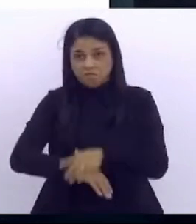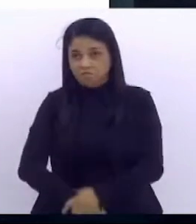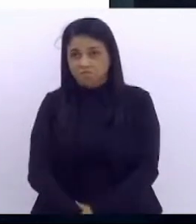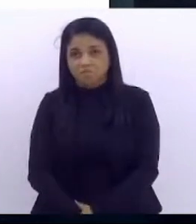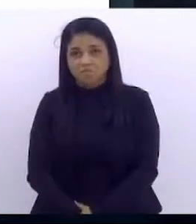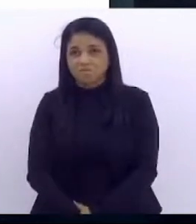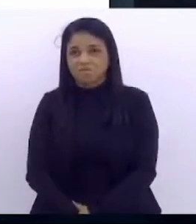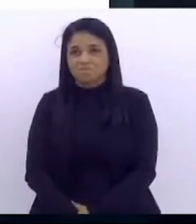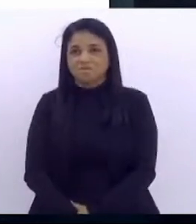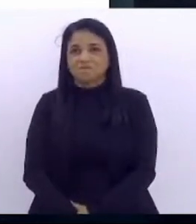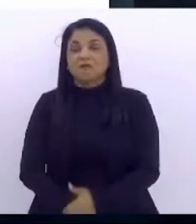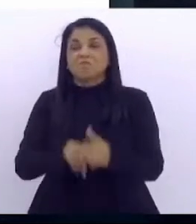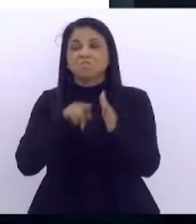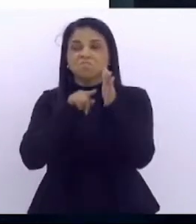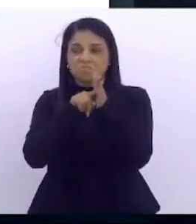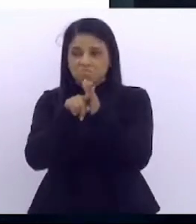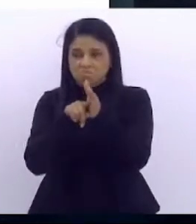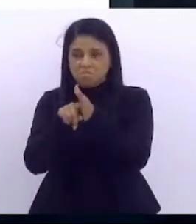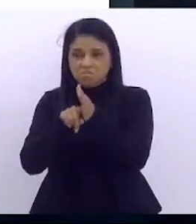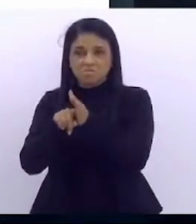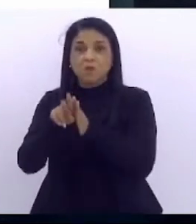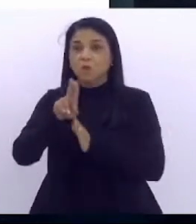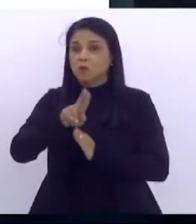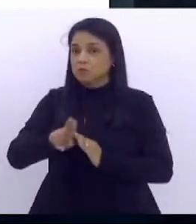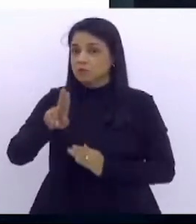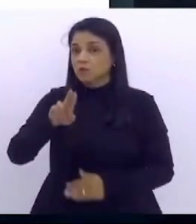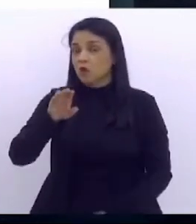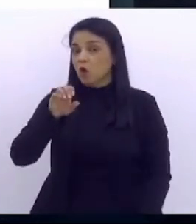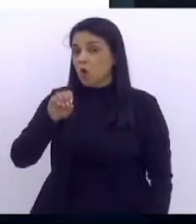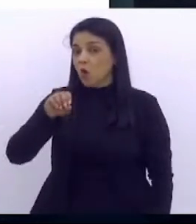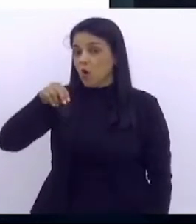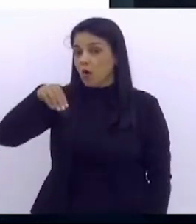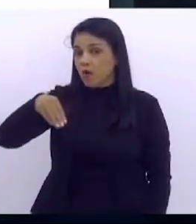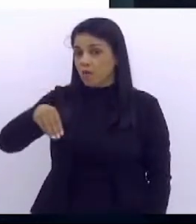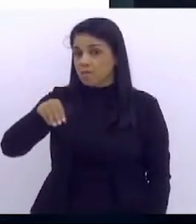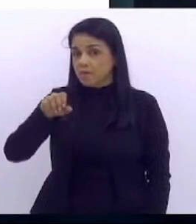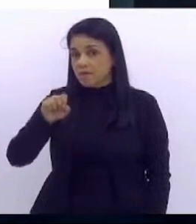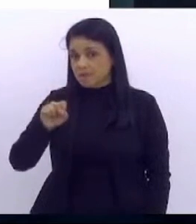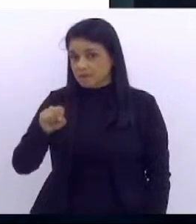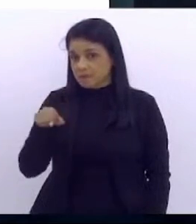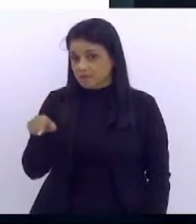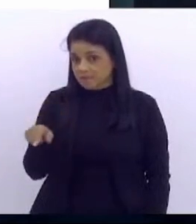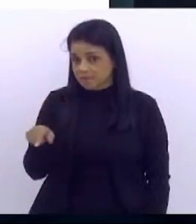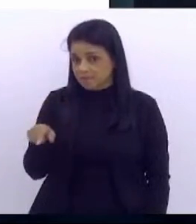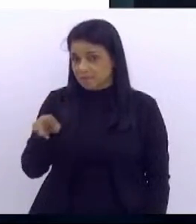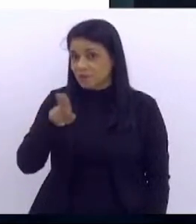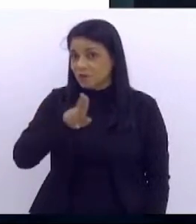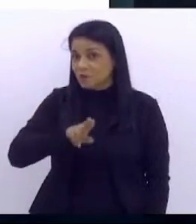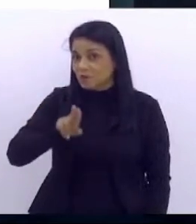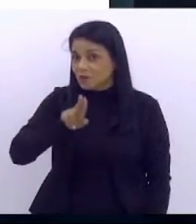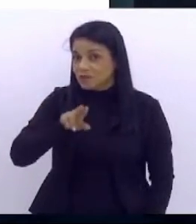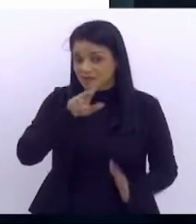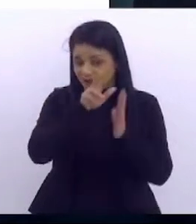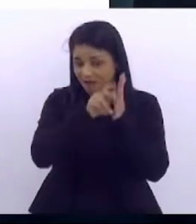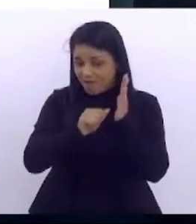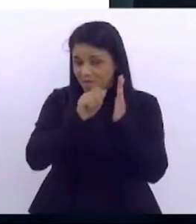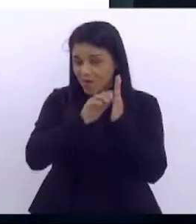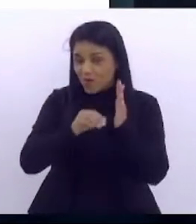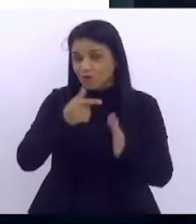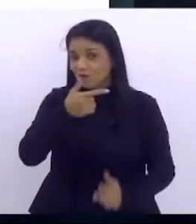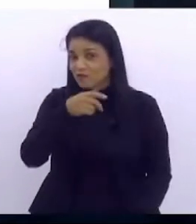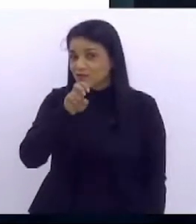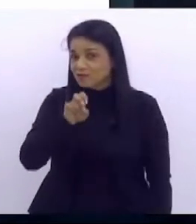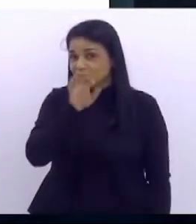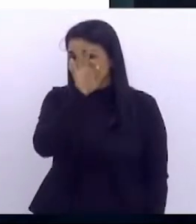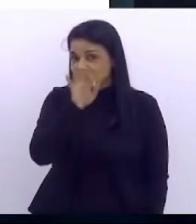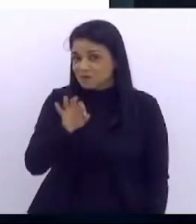Tá? Pesquisas usadas pela OMS, isso, gente, OMS, para falar de aborto. Tá?